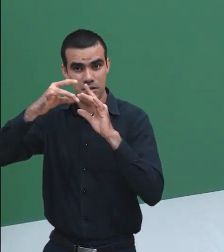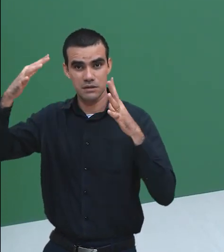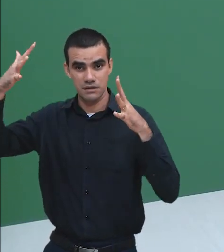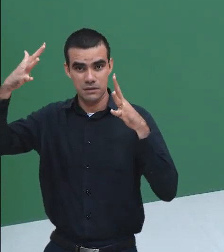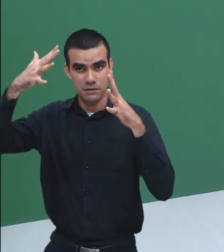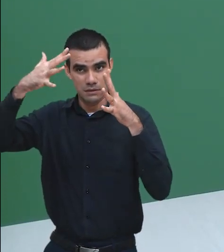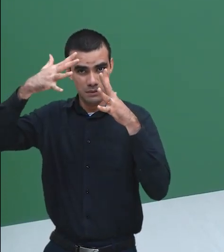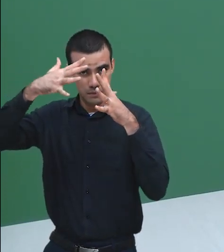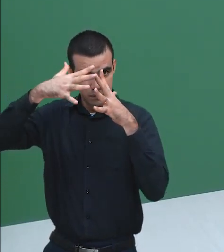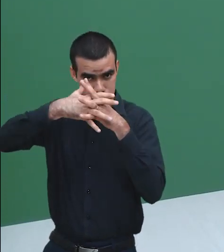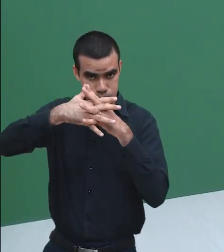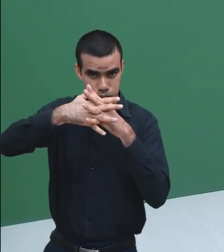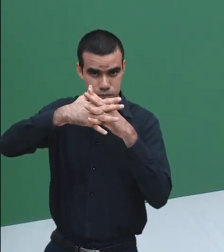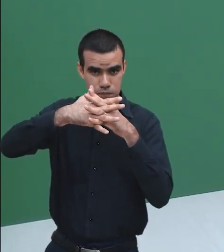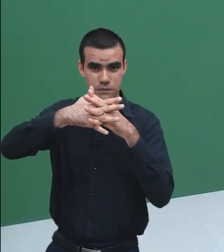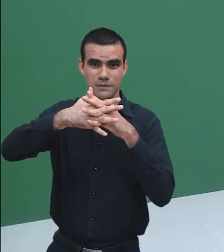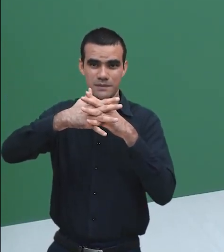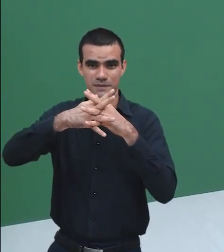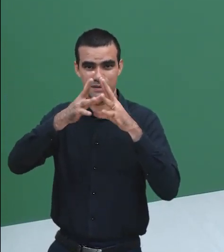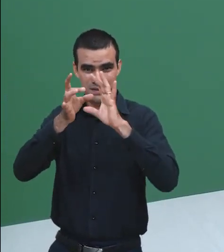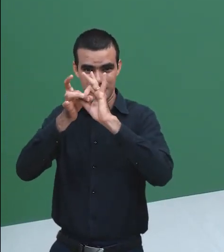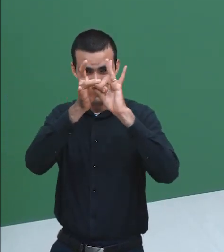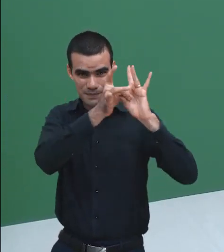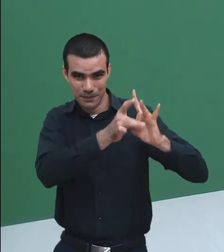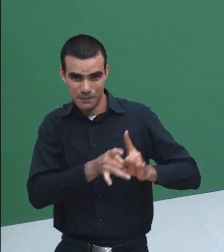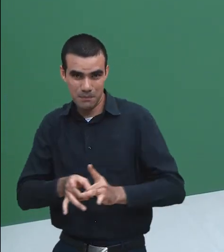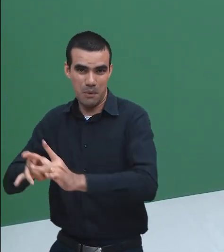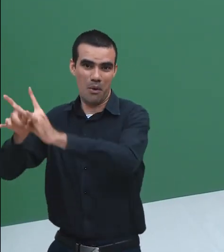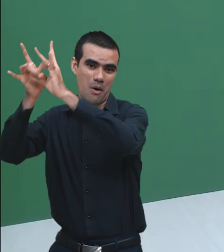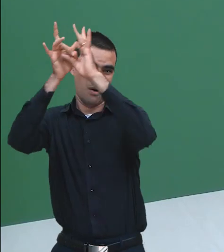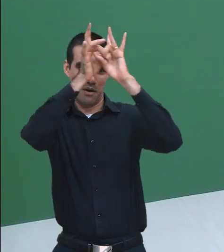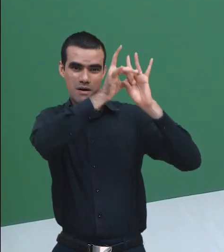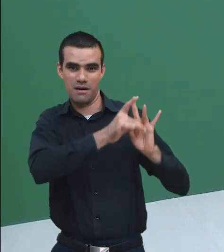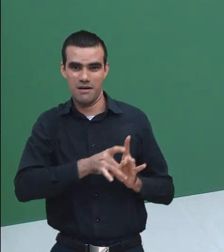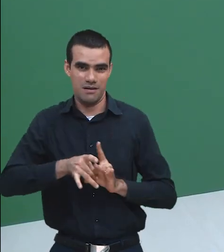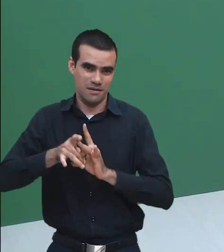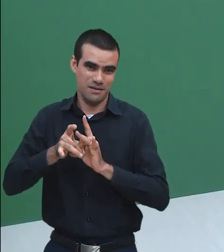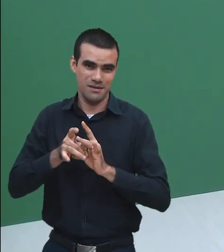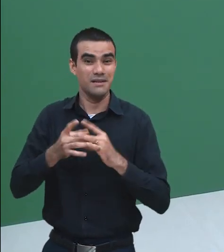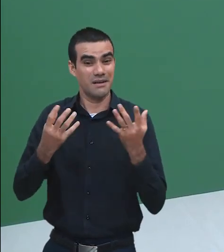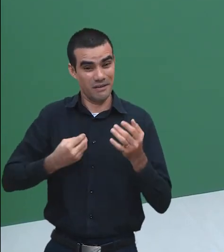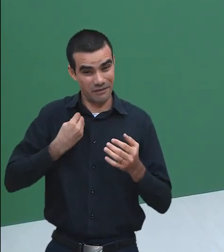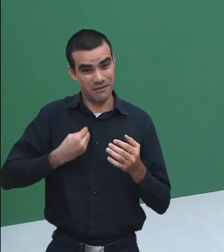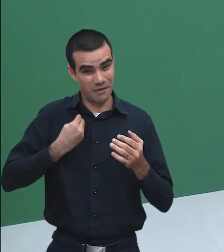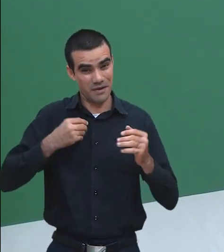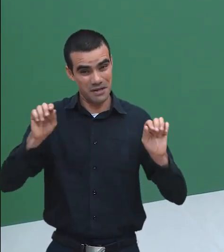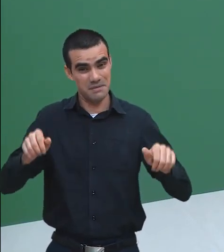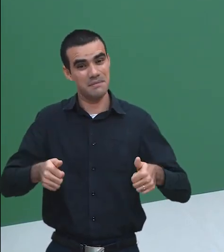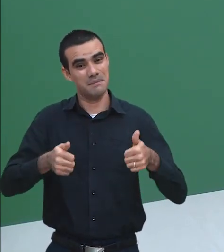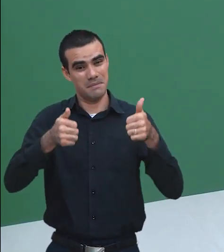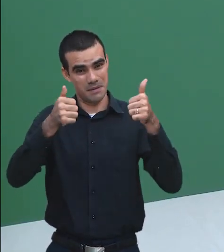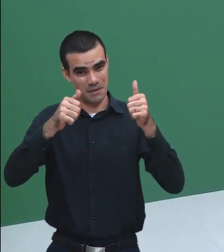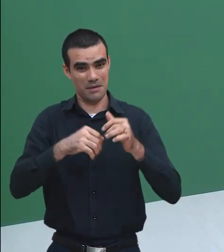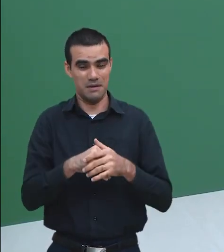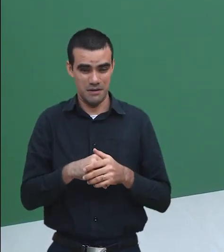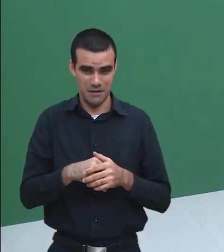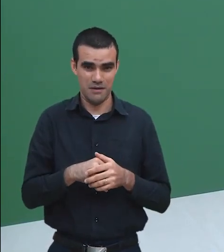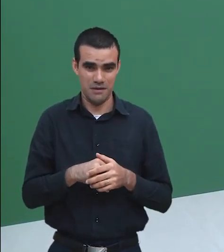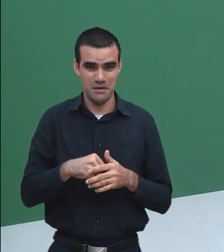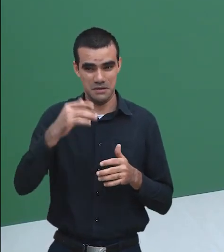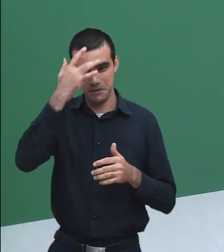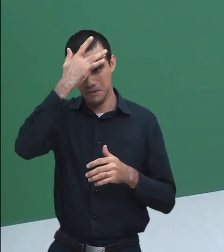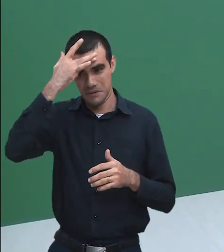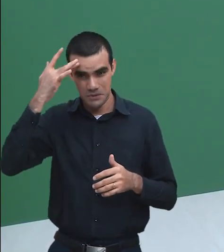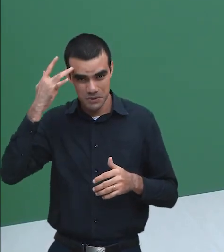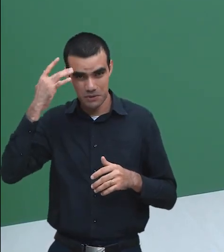se encontrar como todos esses elementos numa espiral. A vida melhoraria. A gente